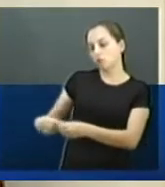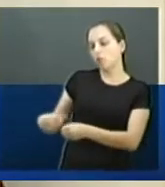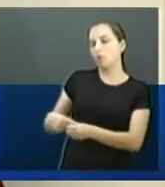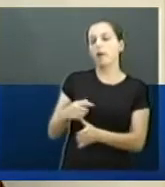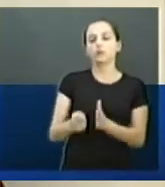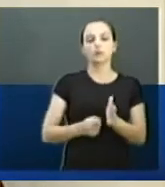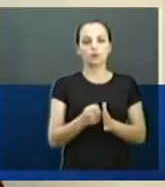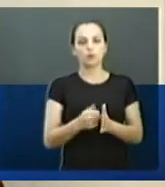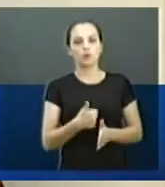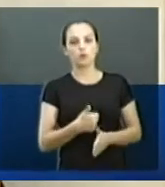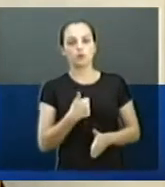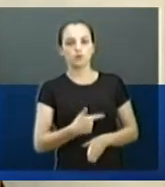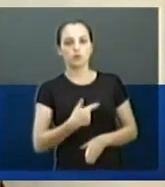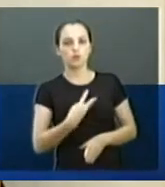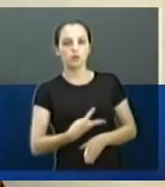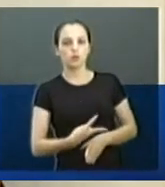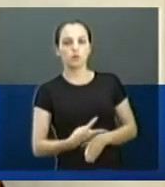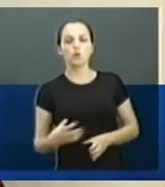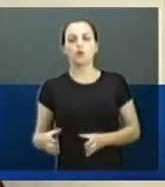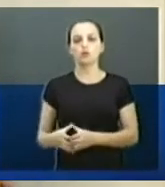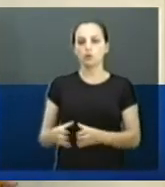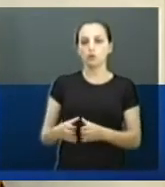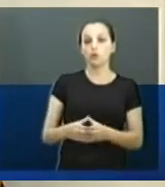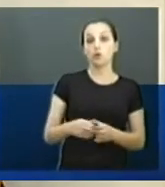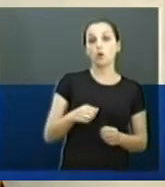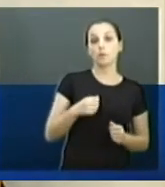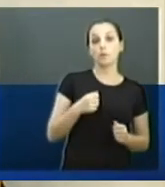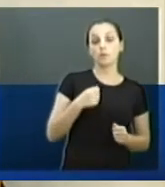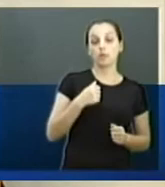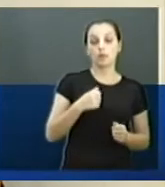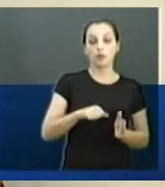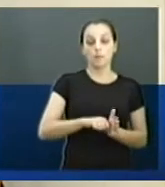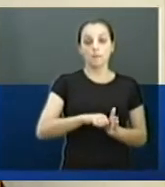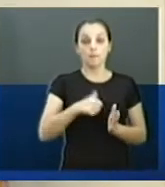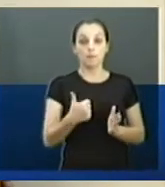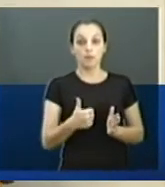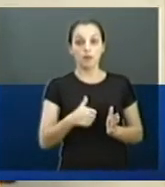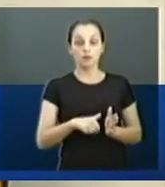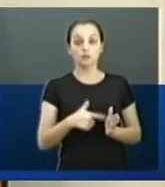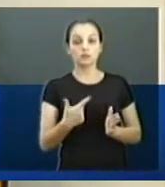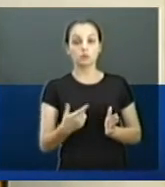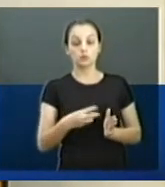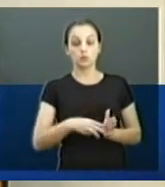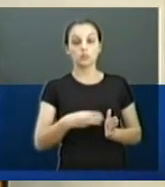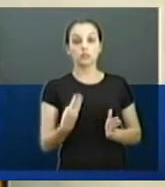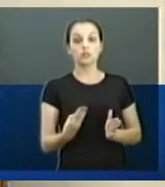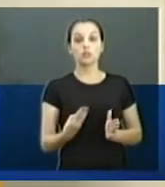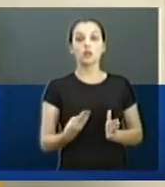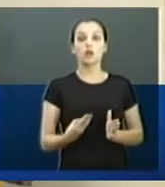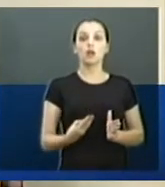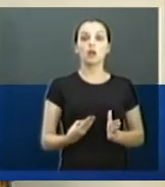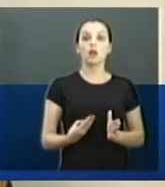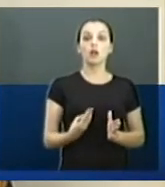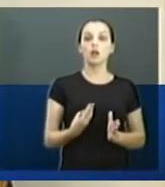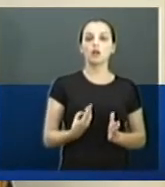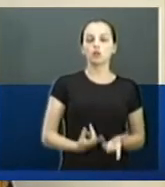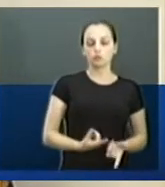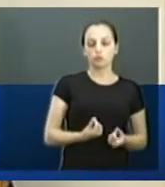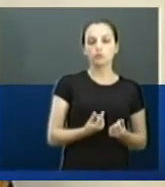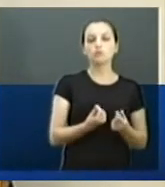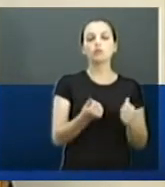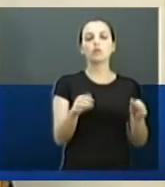com premiações para o primeiro, segundo, terceiro, quarto colocado. Premiações em